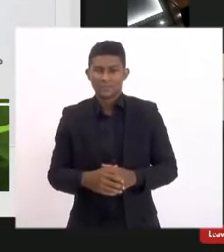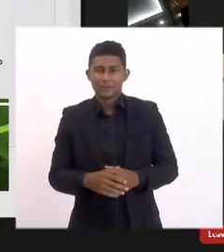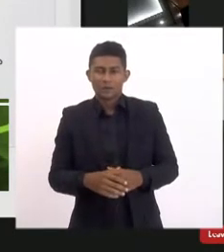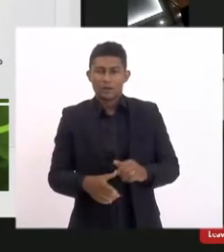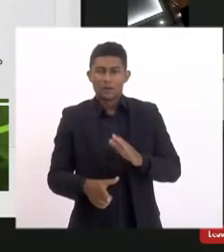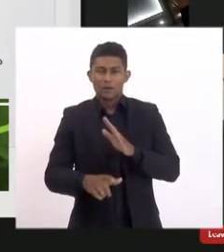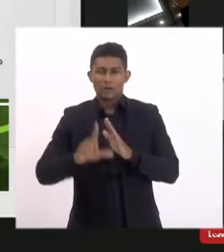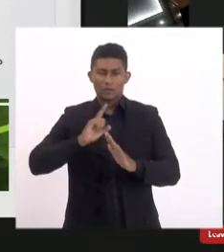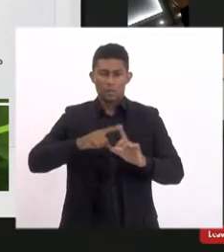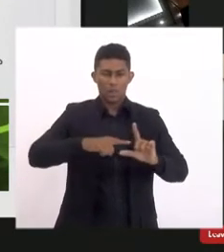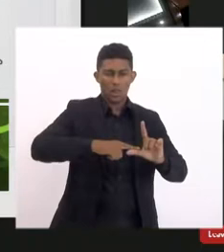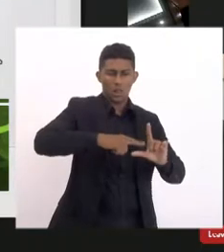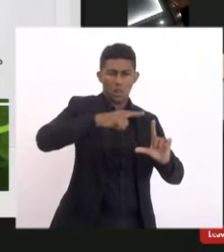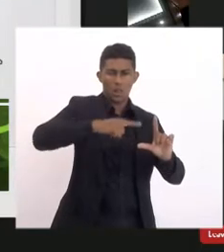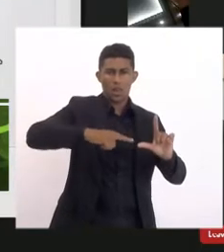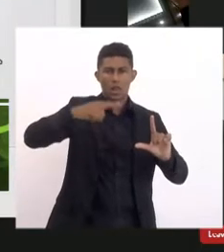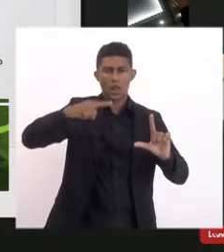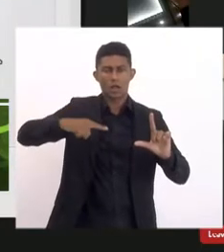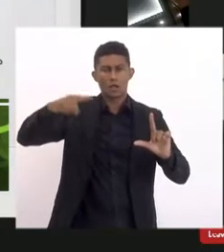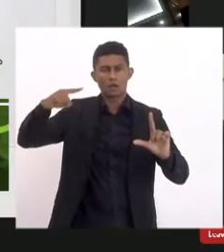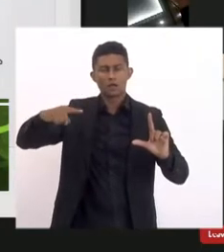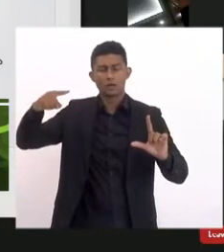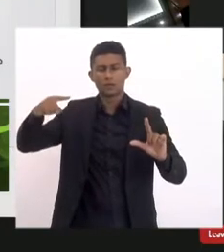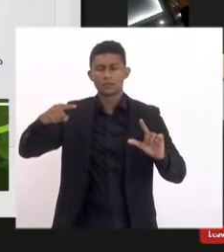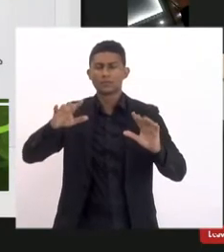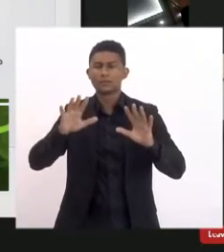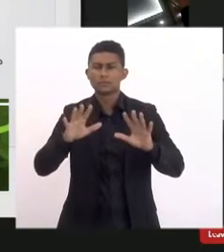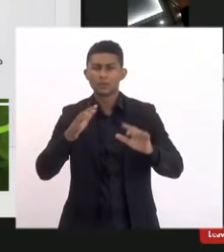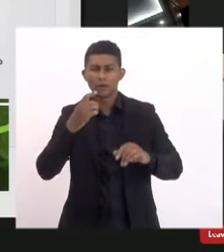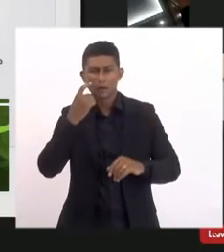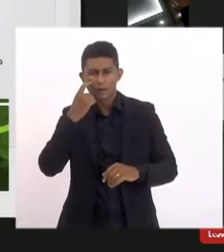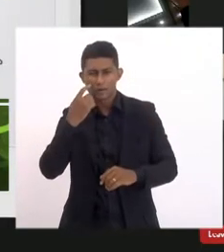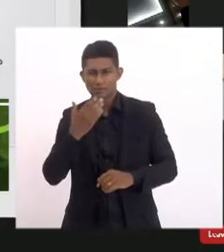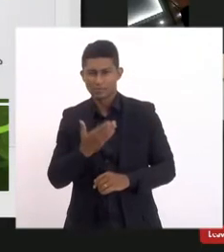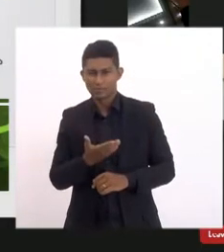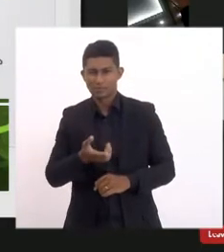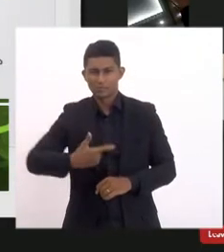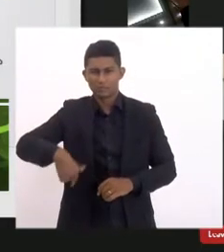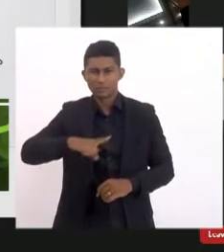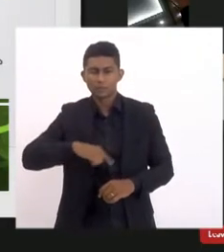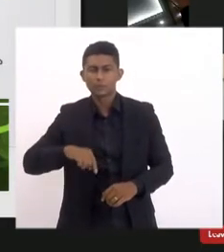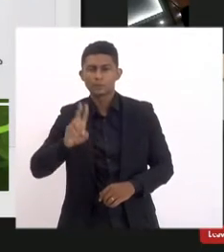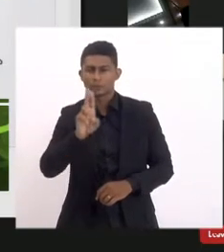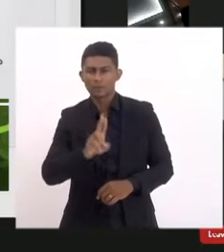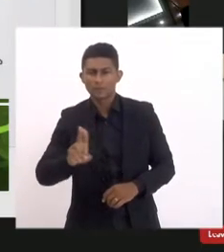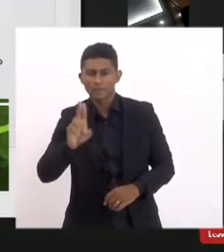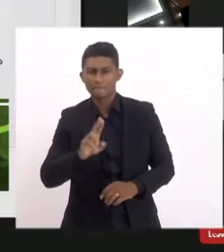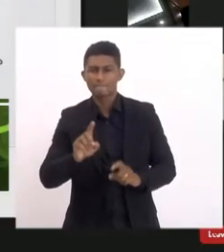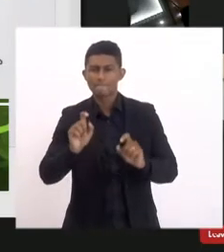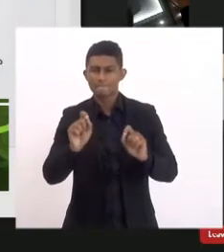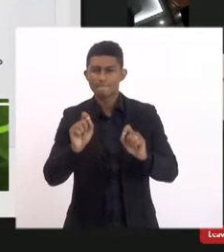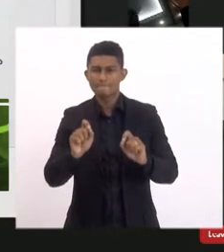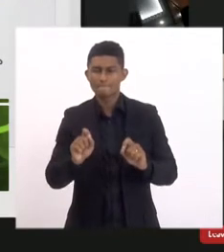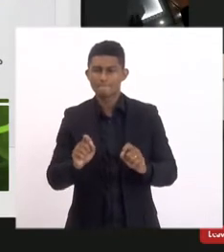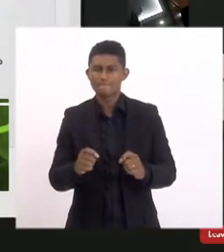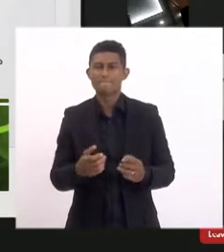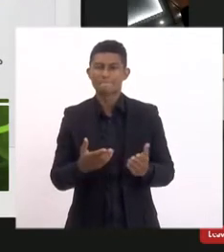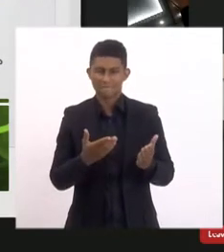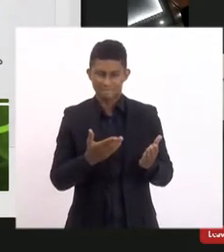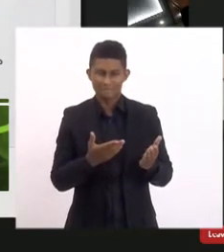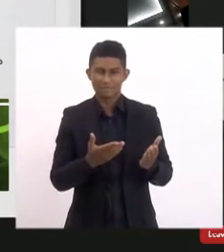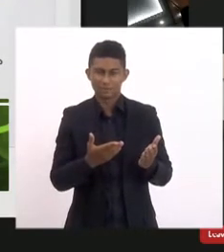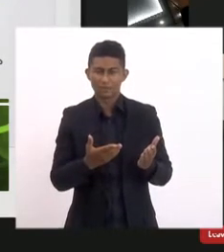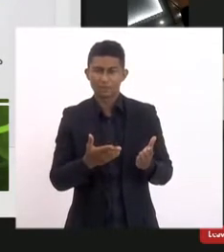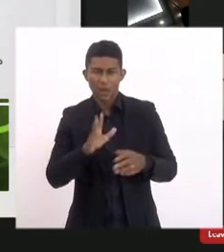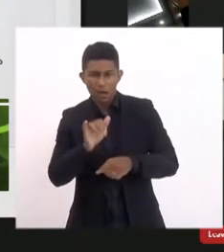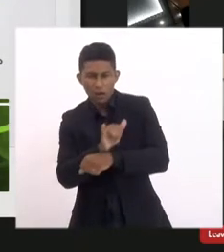altíssimas, mas como o indicador, a ferramenta que nós utilizamos, que foi fornecida pelo CONAS, ela